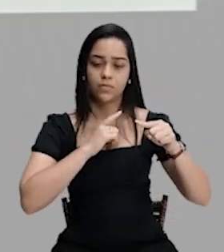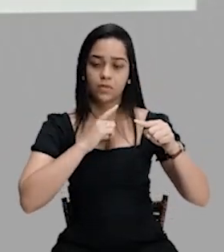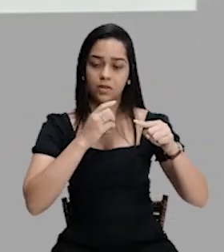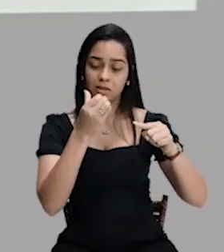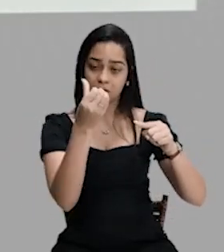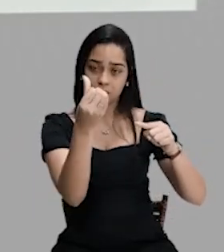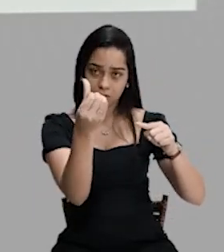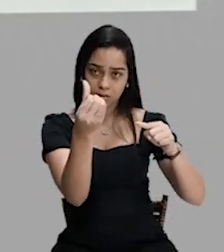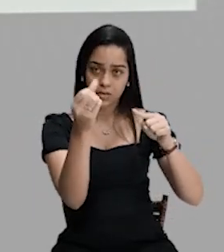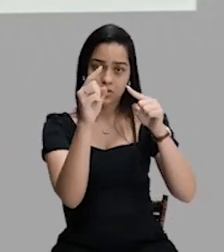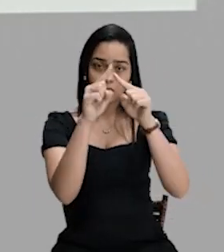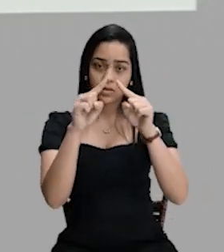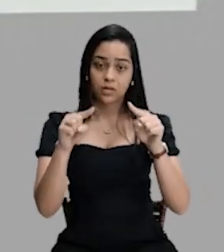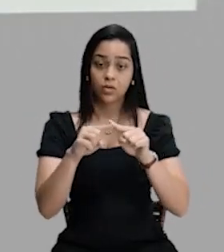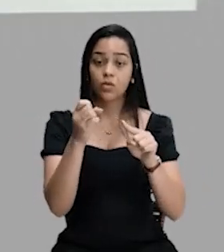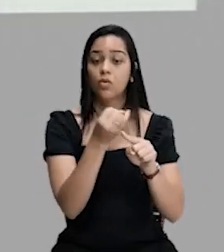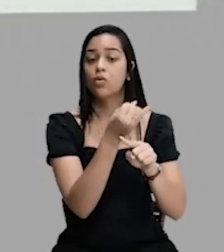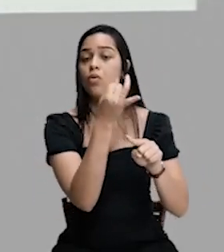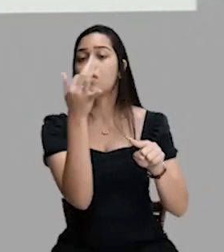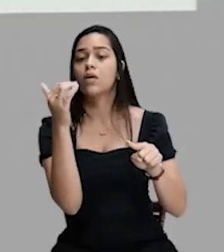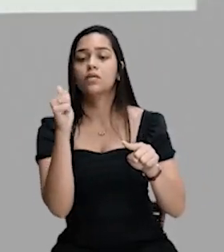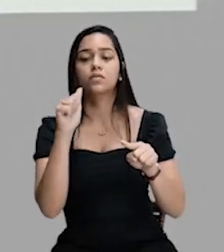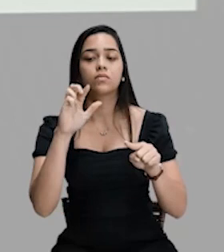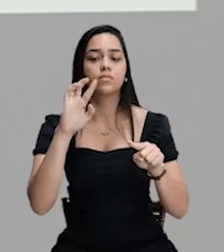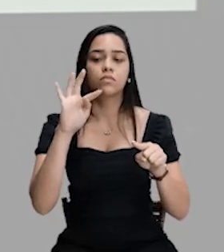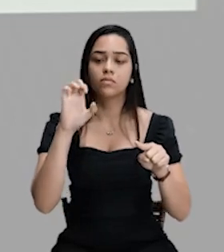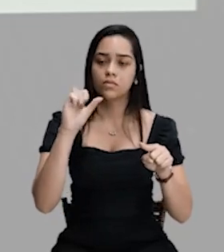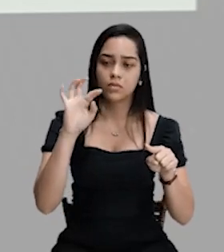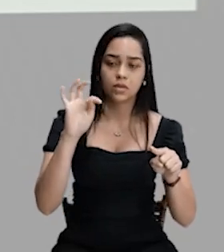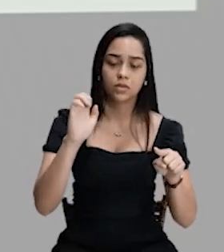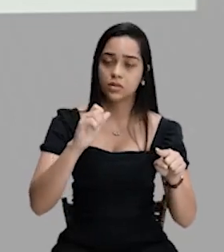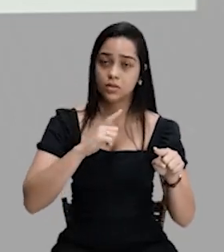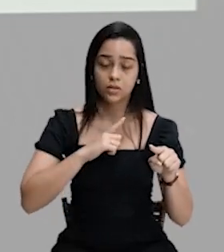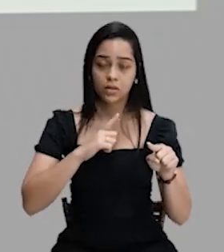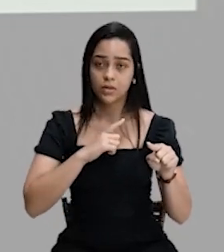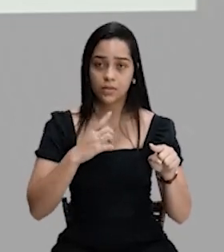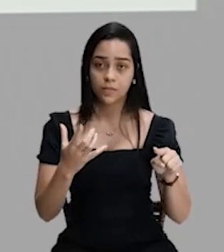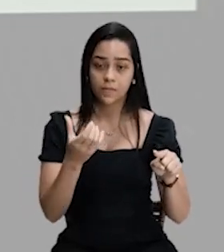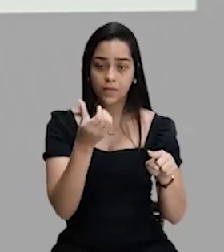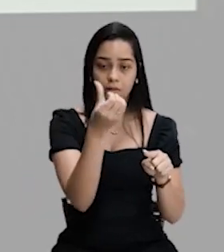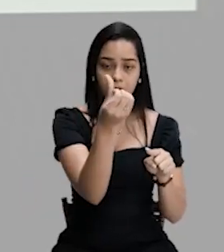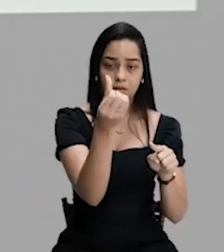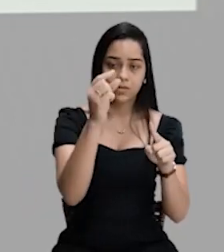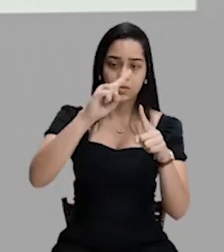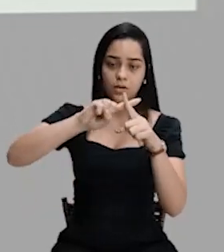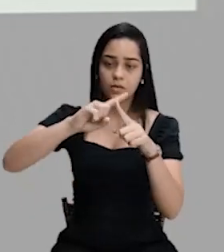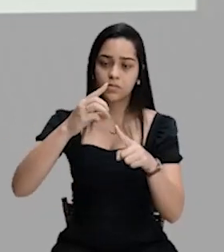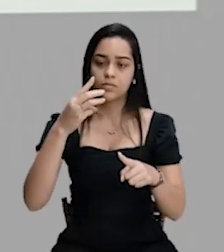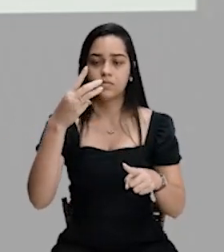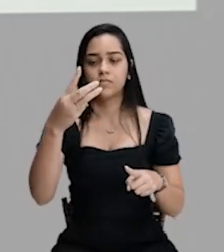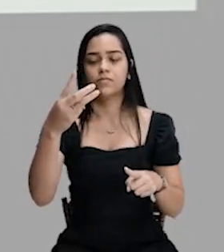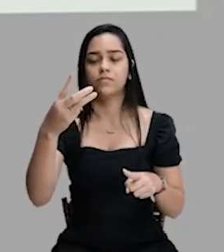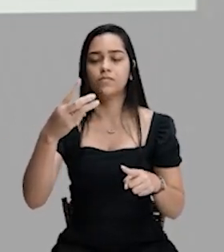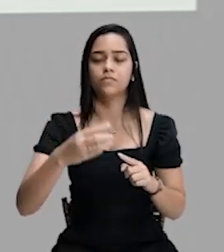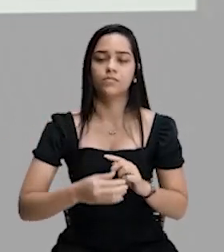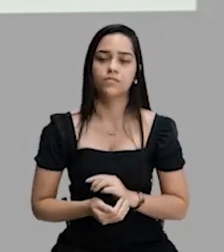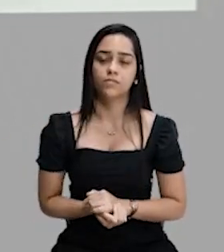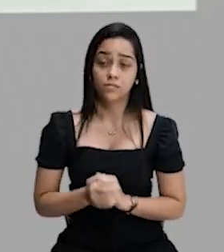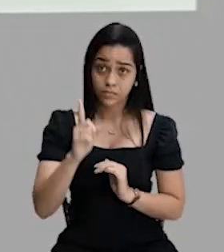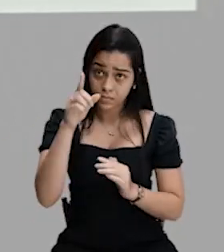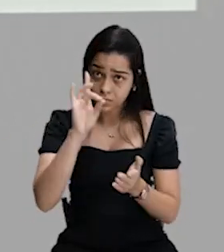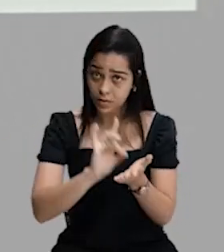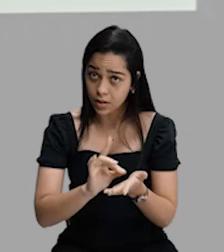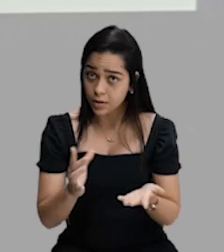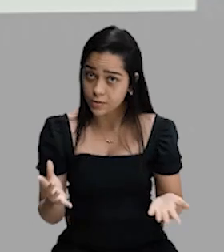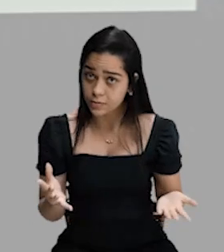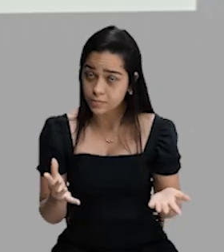triângulos quantas arestas você vai ter você vai ter seis multiplicado por três não